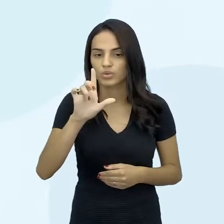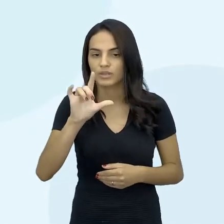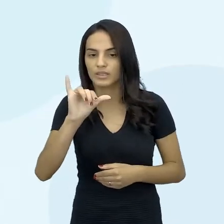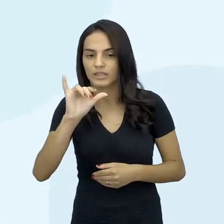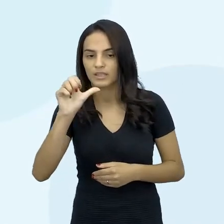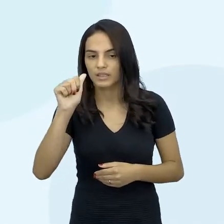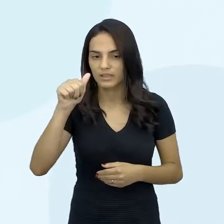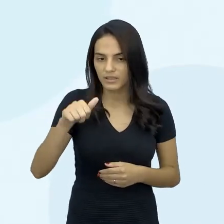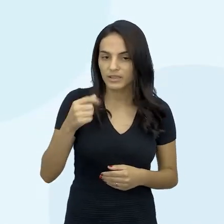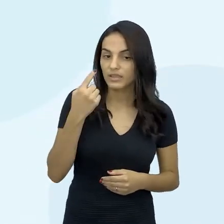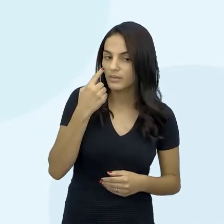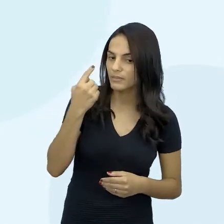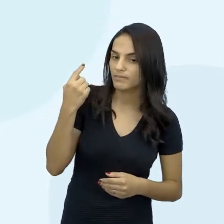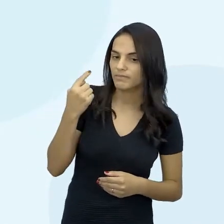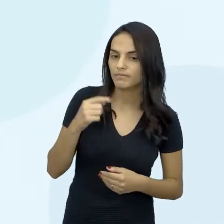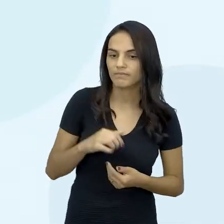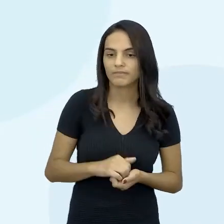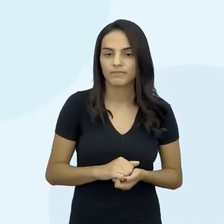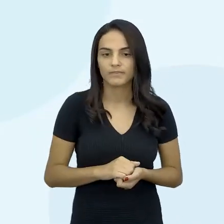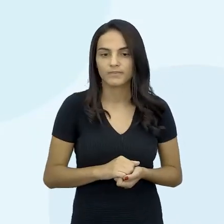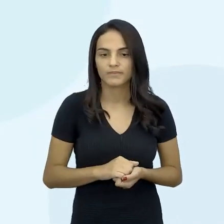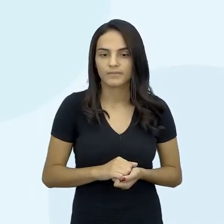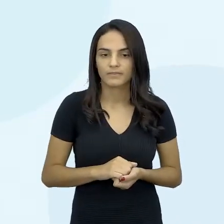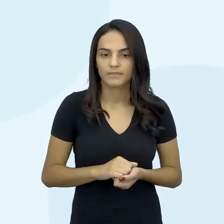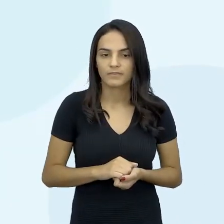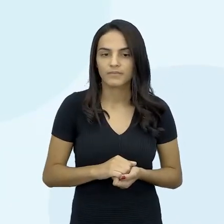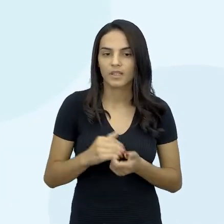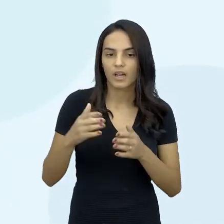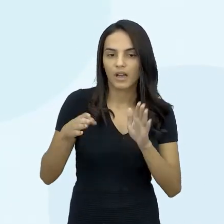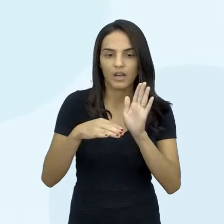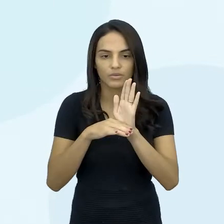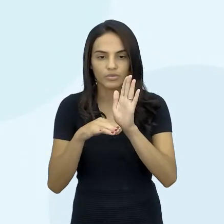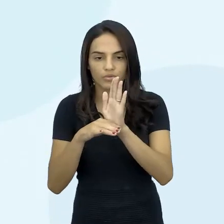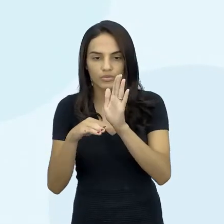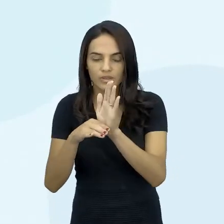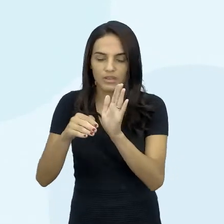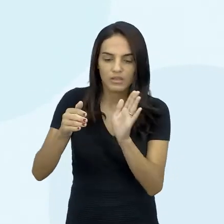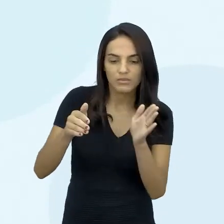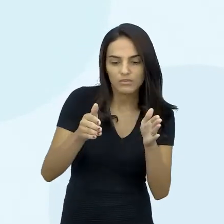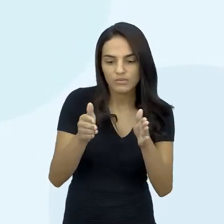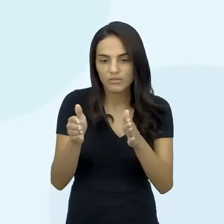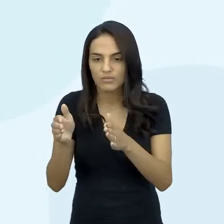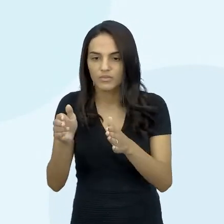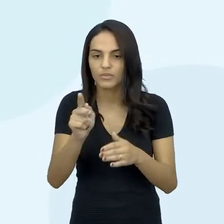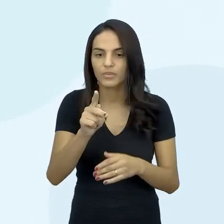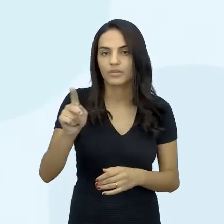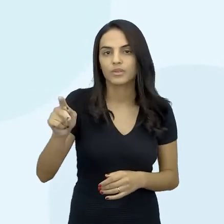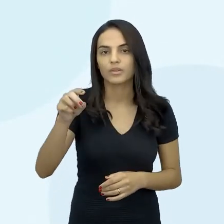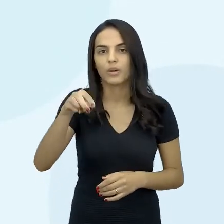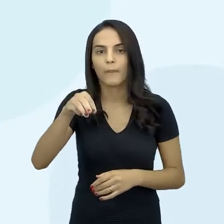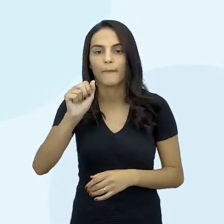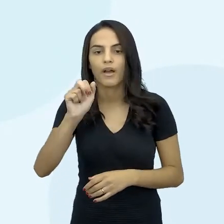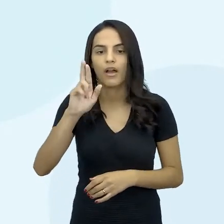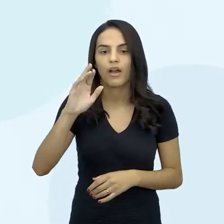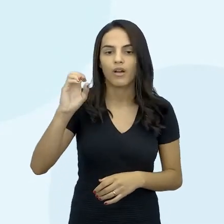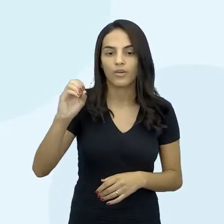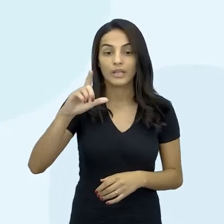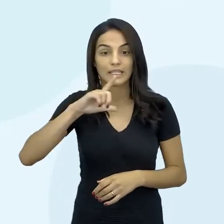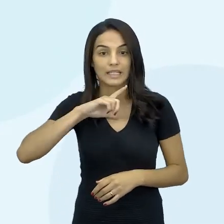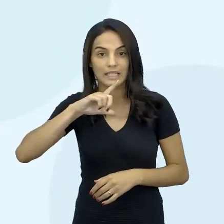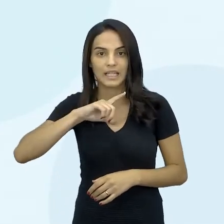mais atrás ali, mais em uma diagonal, guiando o professor Mauro, que está com a